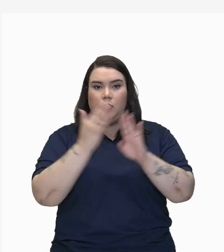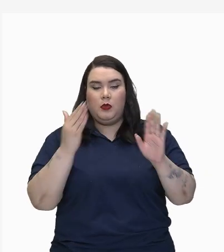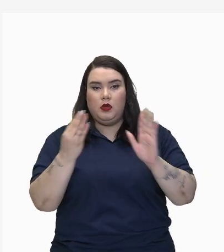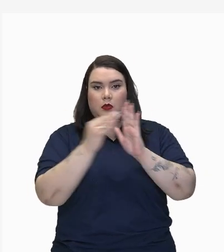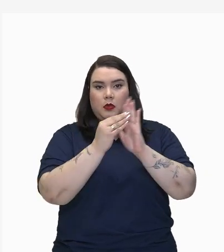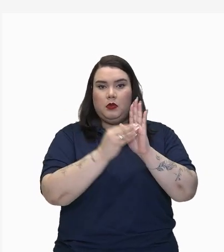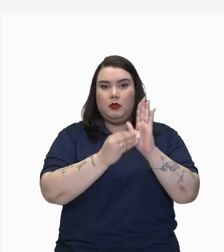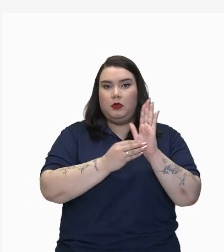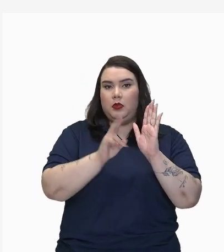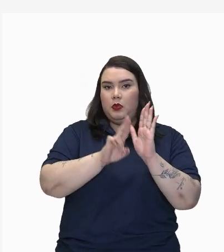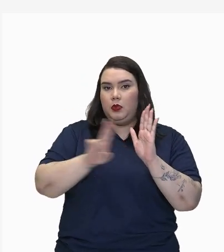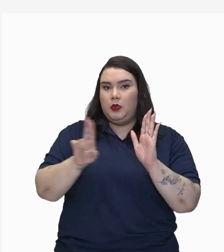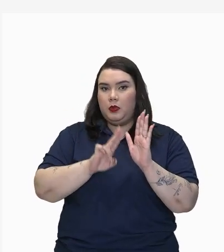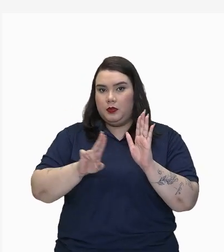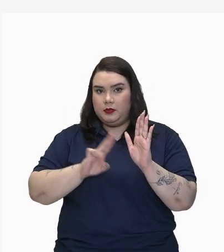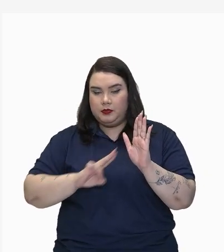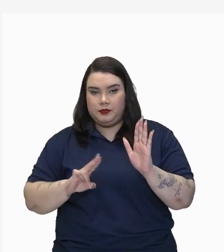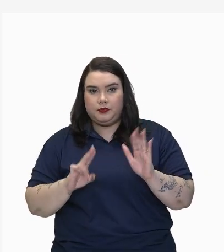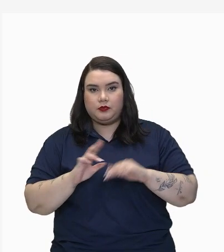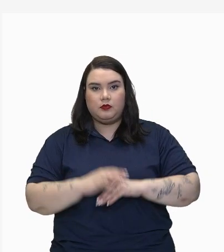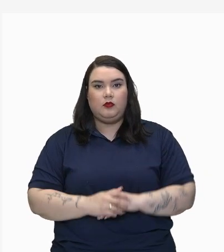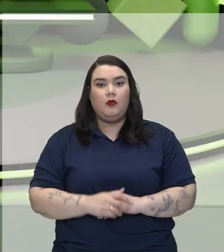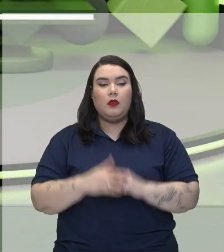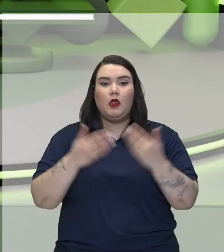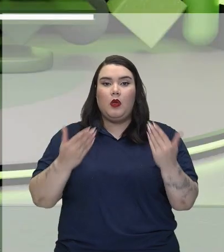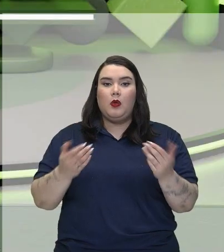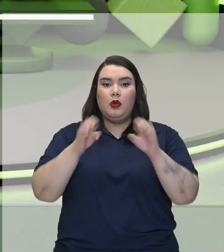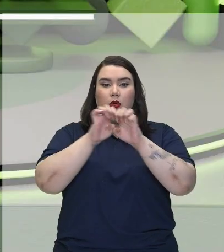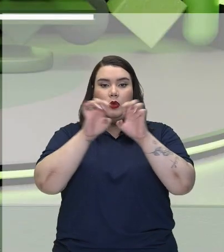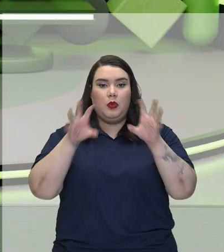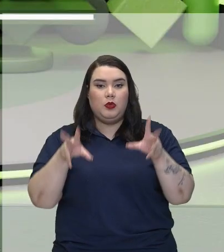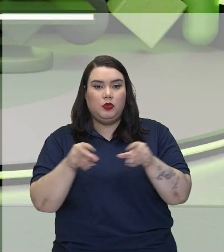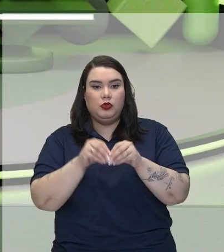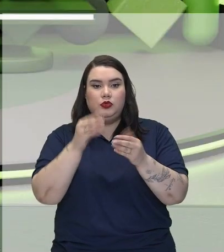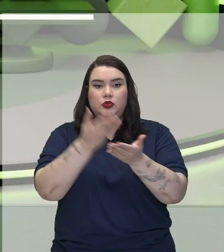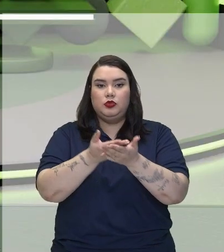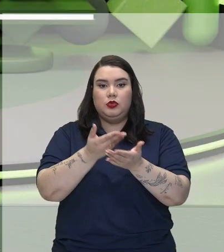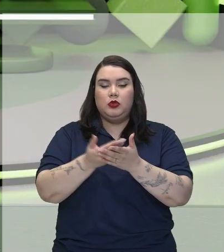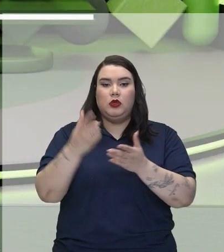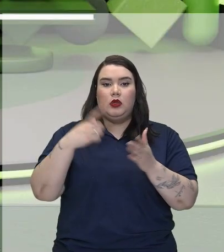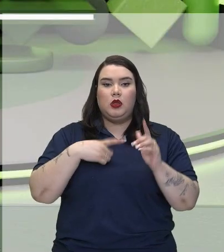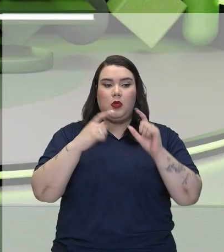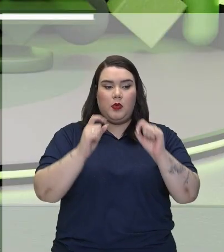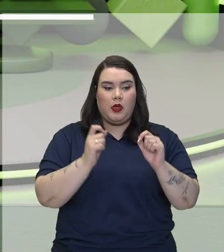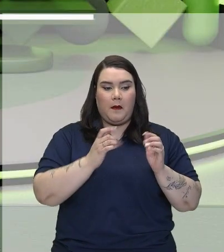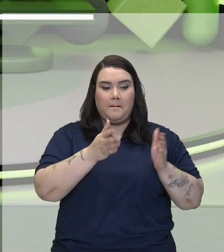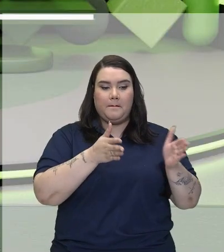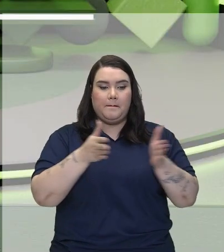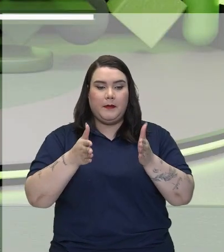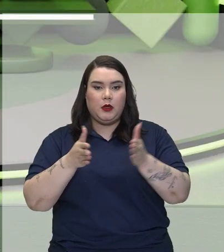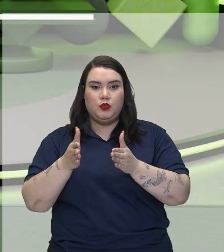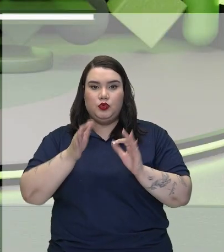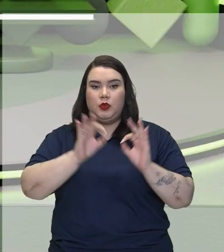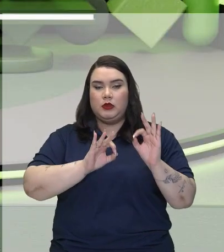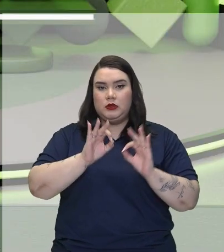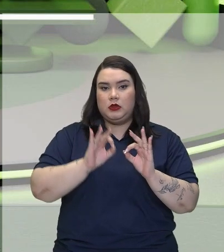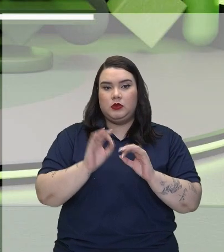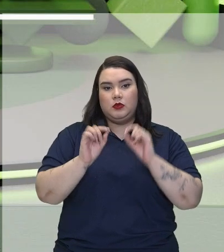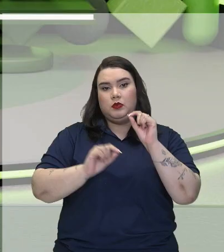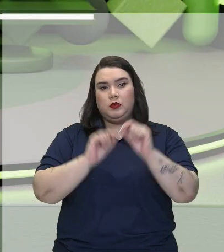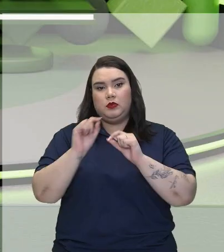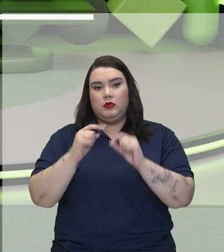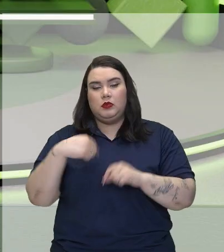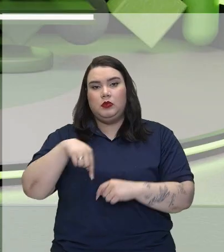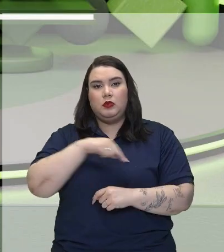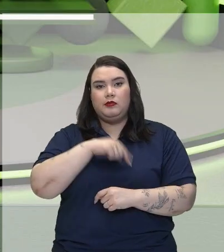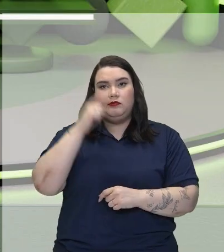E aí, dentro da ecologia também, existem os níveis de organização, né? Então, a gente pensando